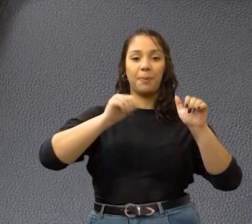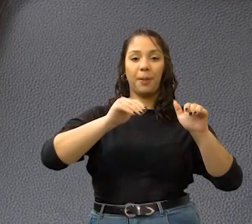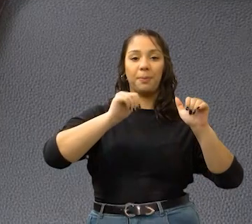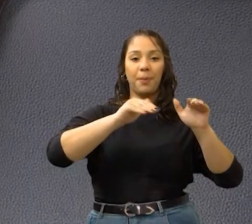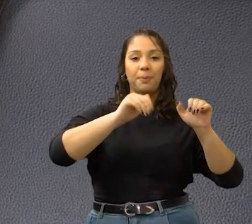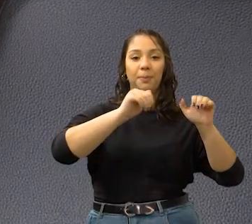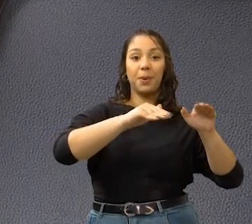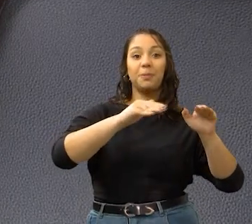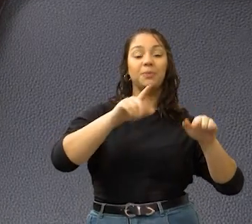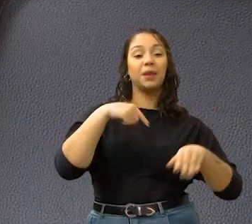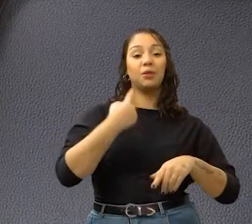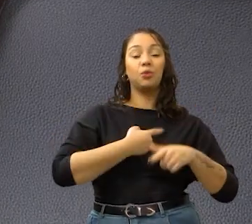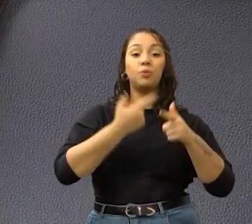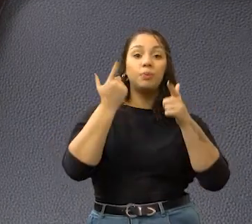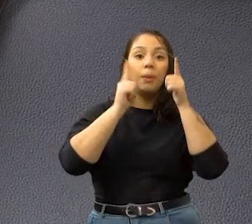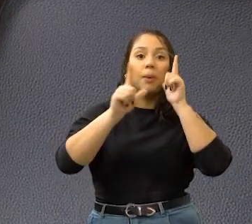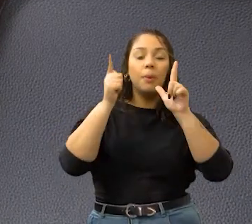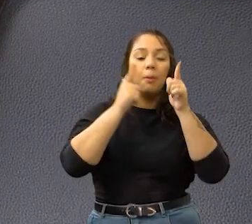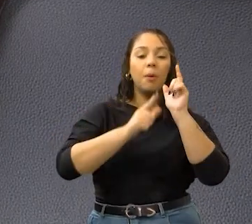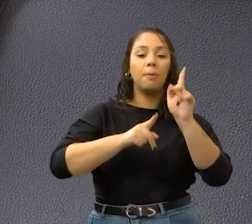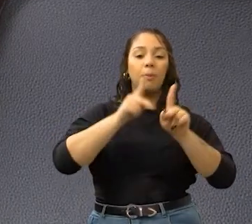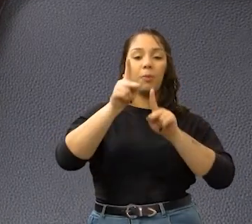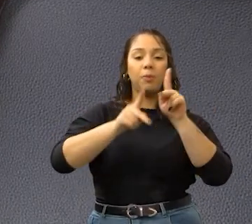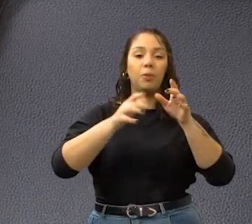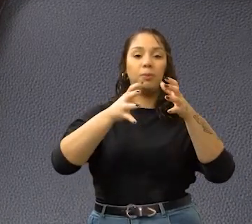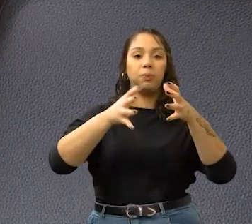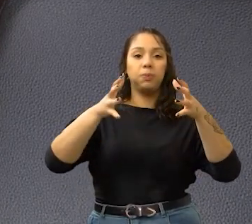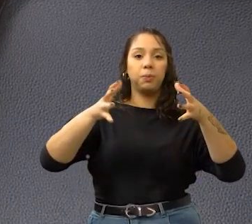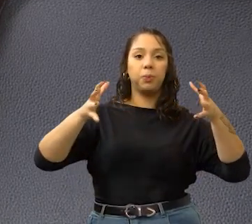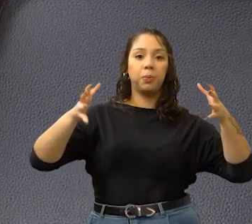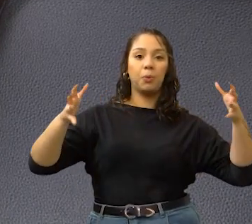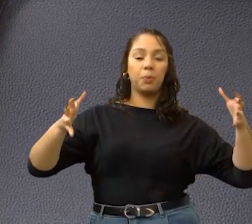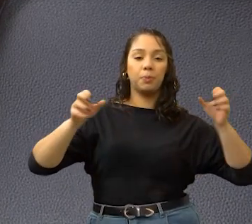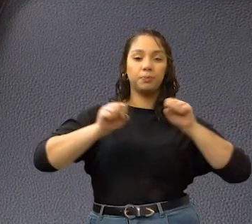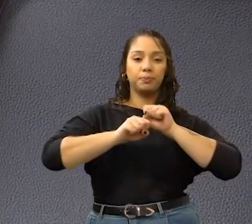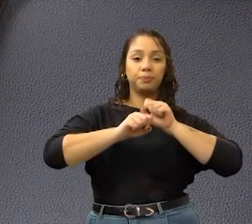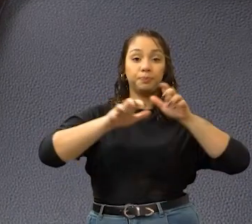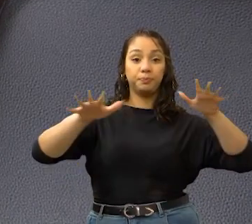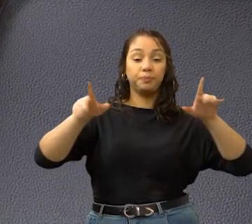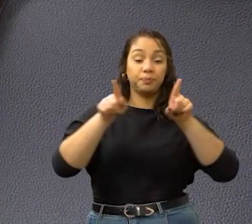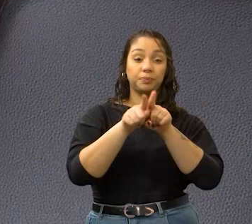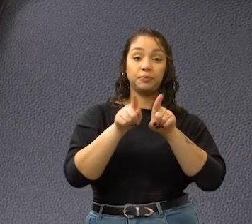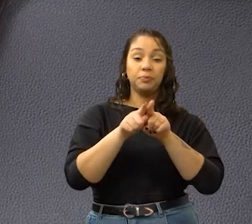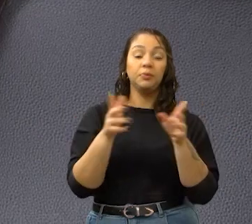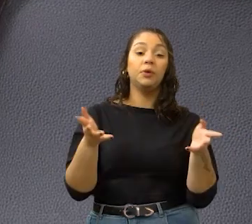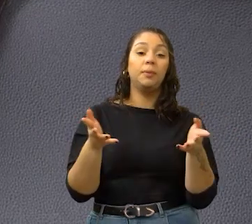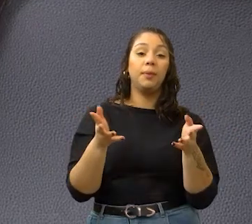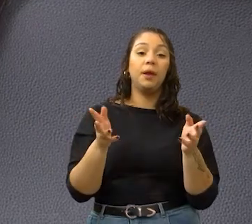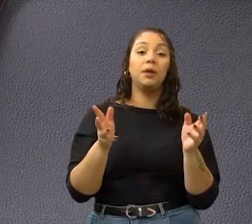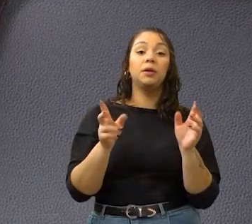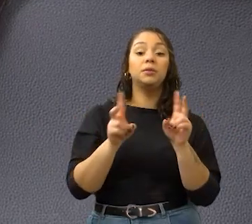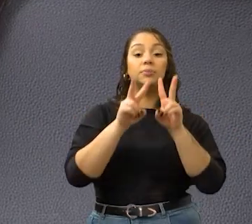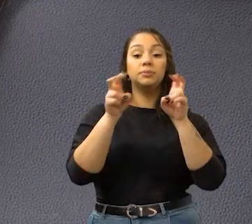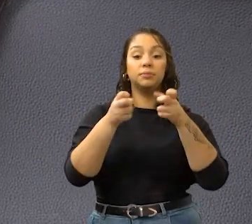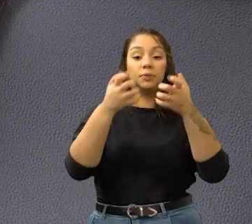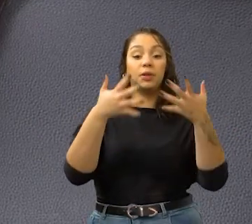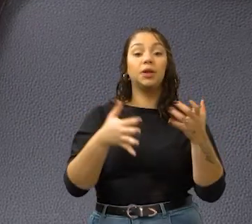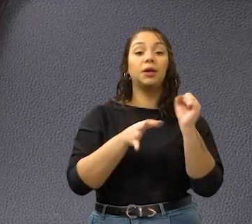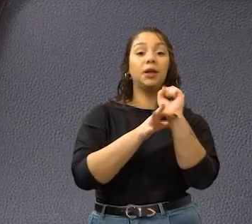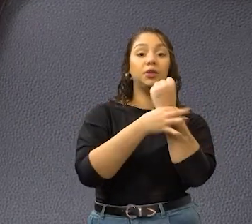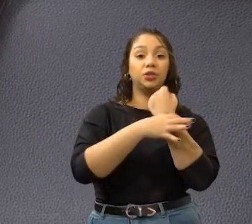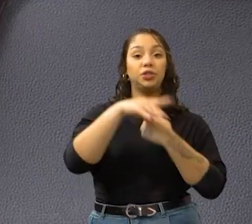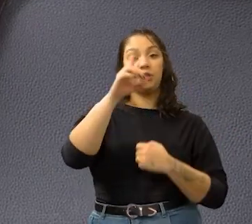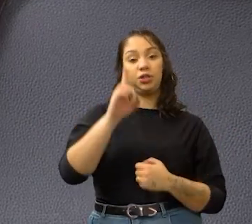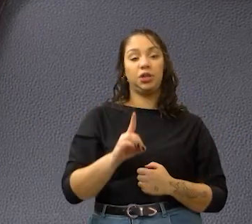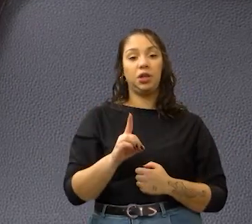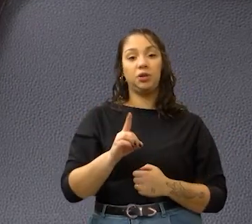anos, cada vez mais conseguido chegar num público maior e também trazer sobre essa